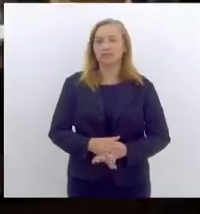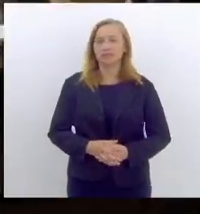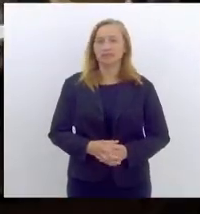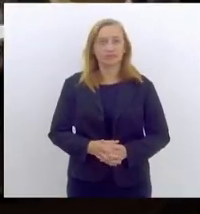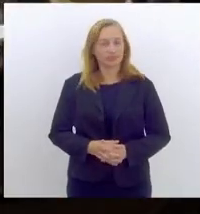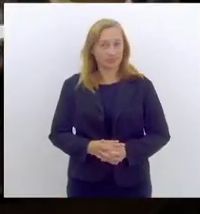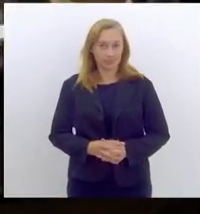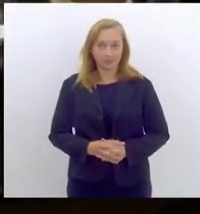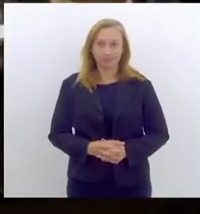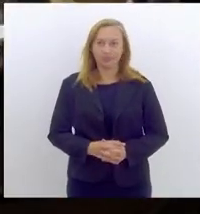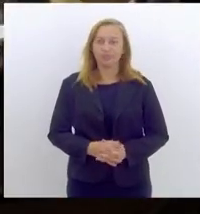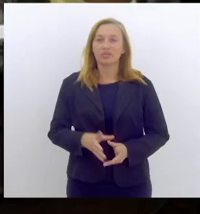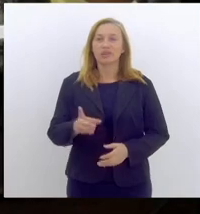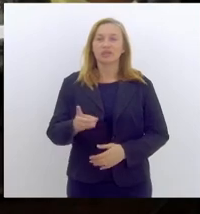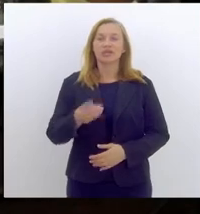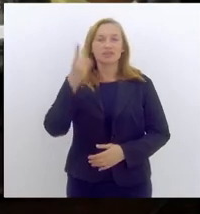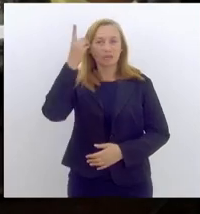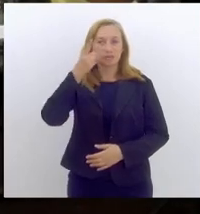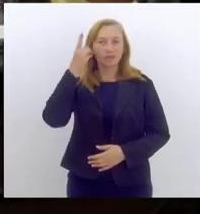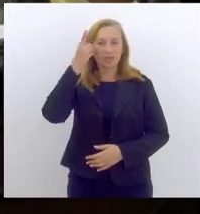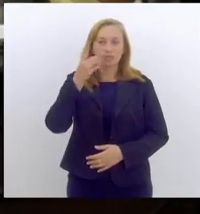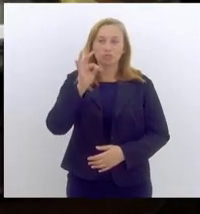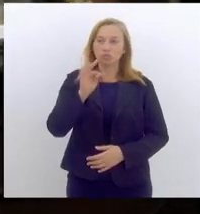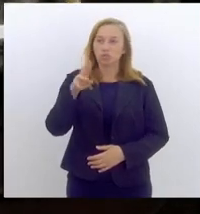Deputado Gustavo Tutuca.